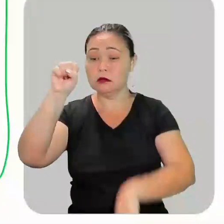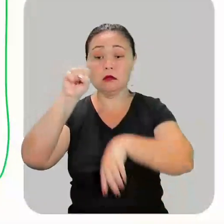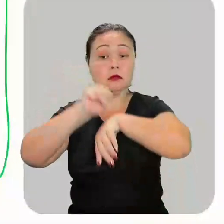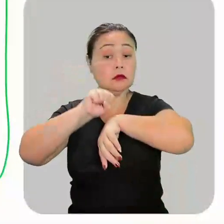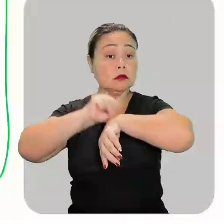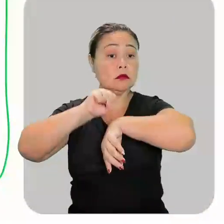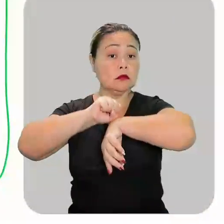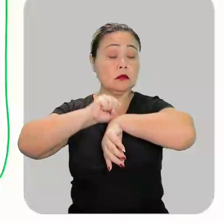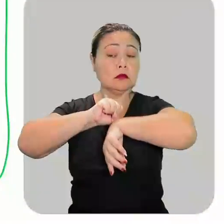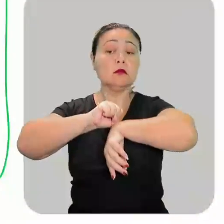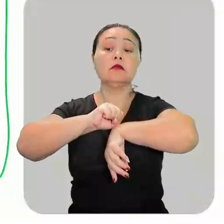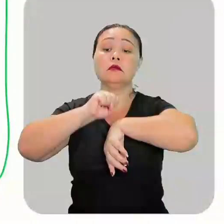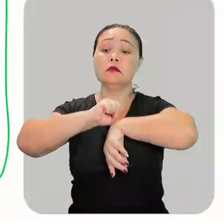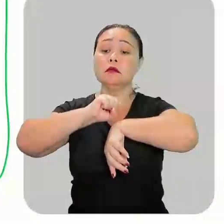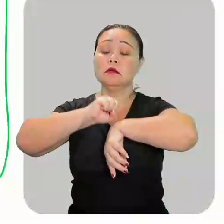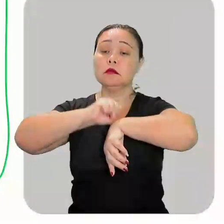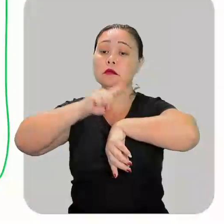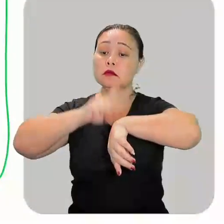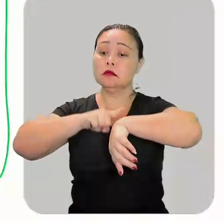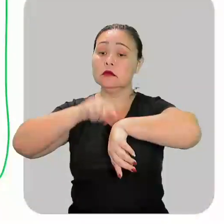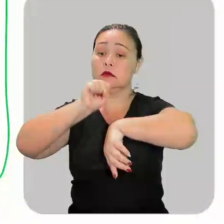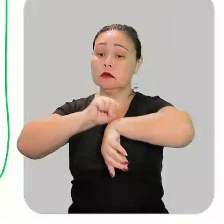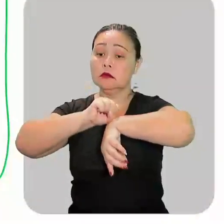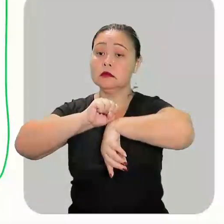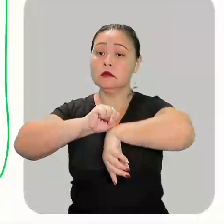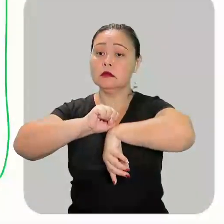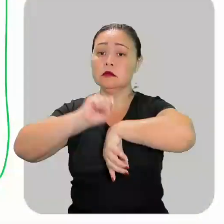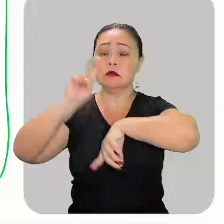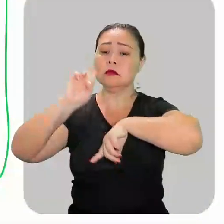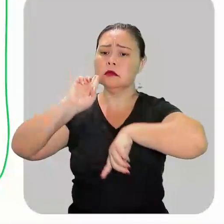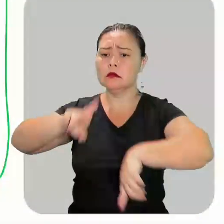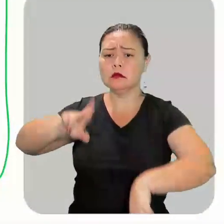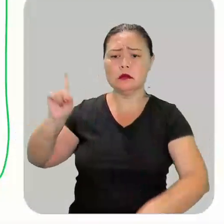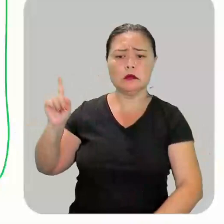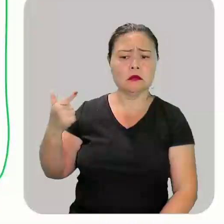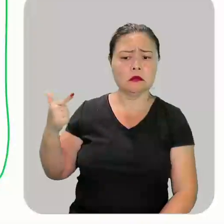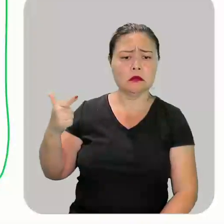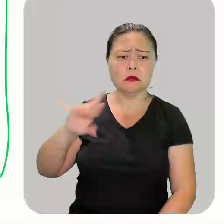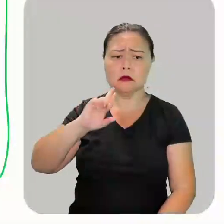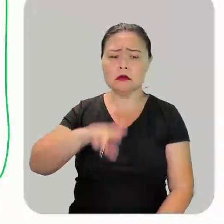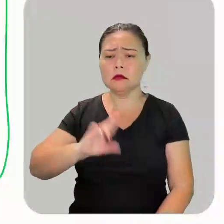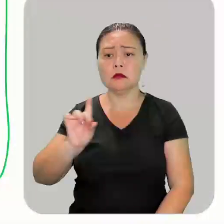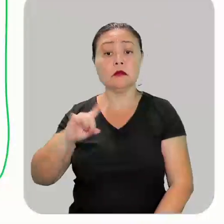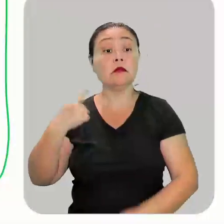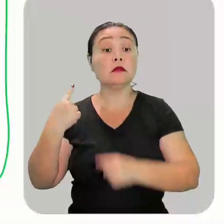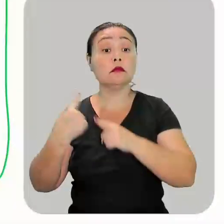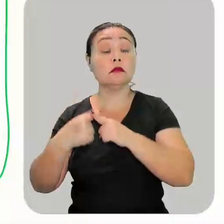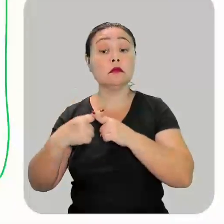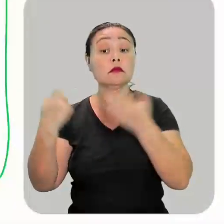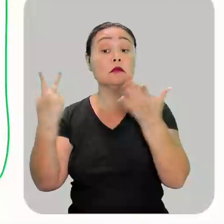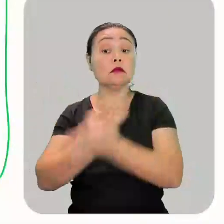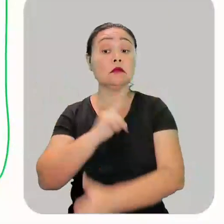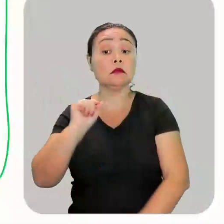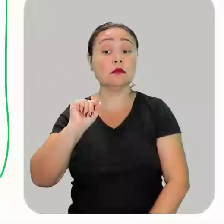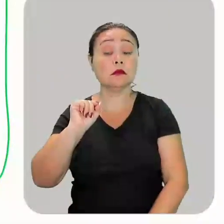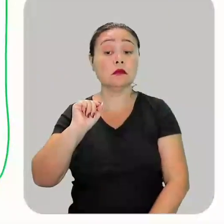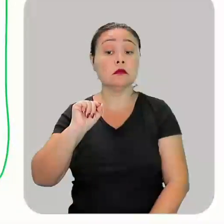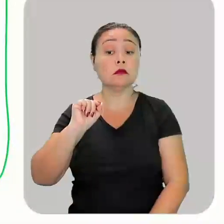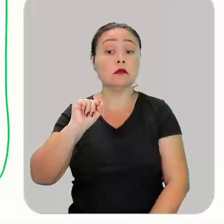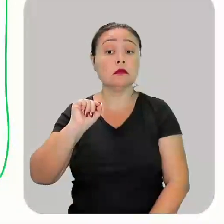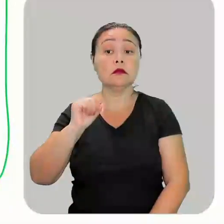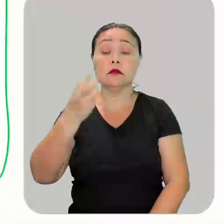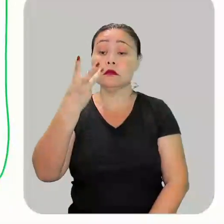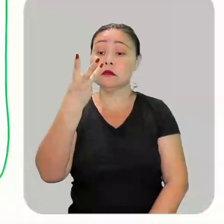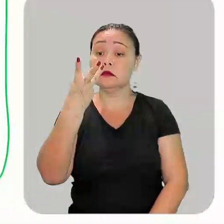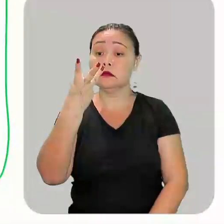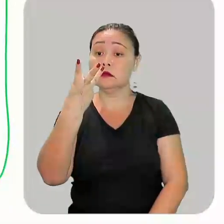segundos, né? X é igual a 3.600 segundos. Ah, mas não tem essa resposta lá, não. Ah, não, porque o que está acontecendo? Tá em... Dá